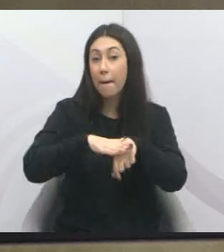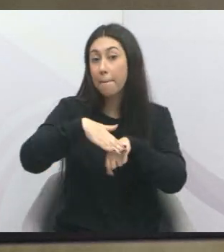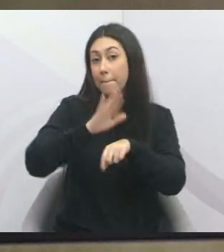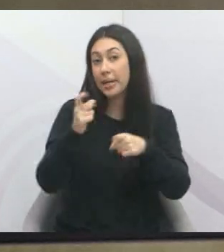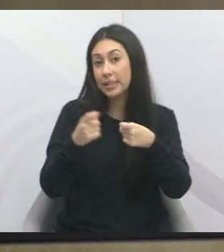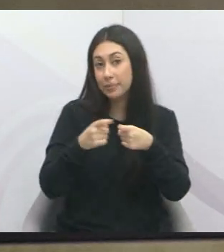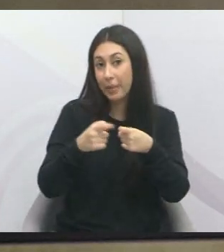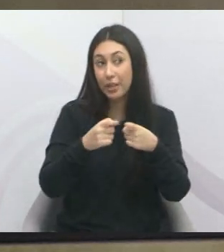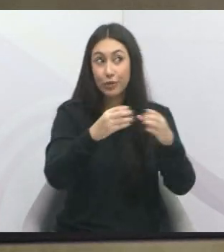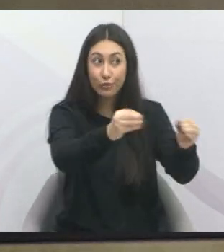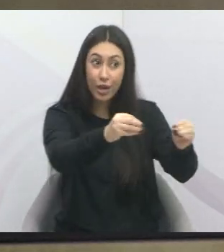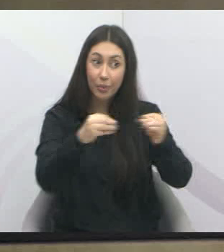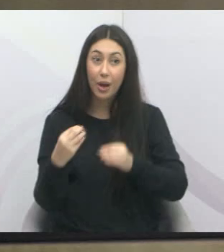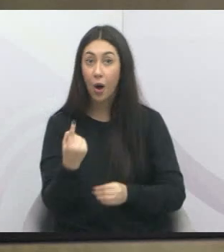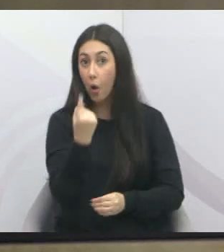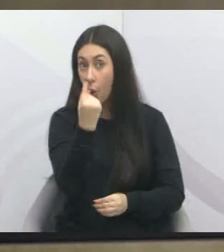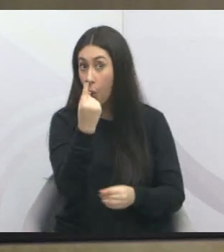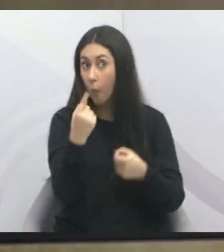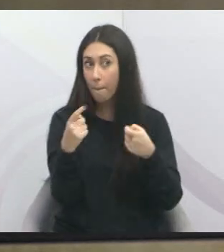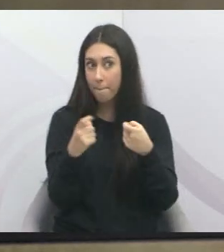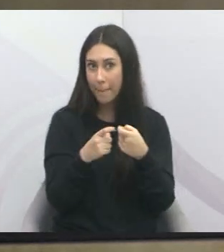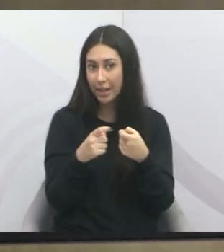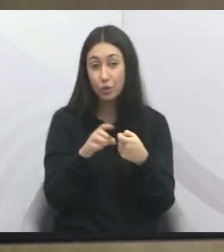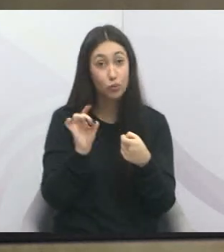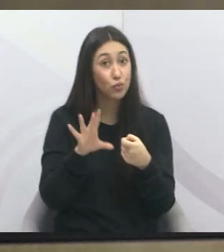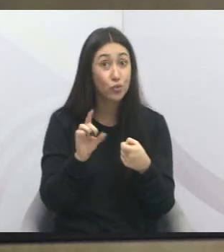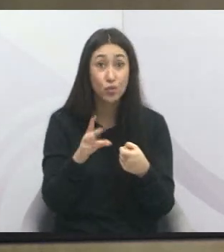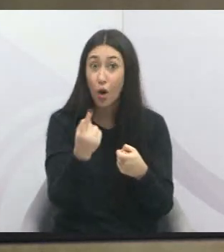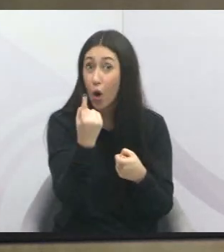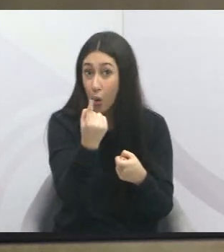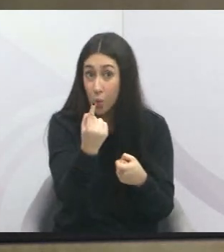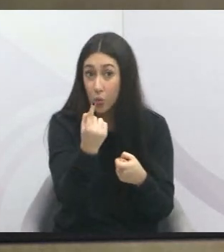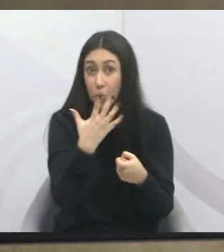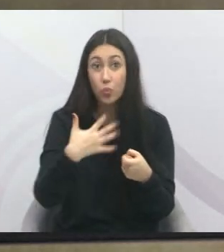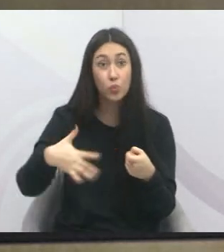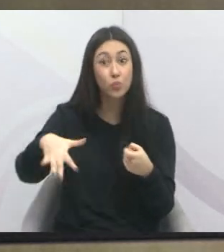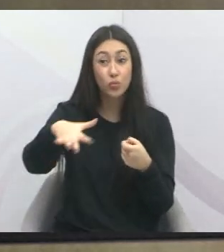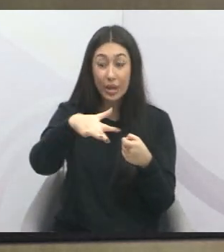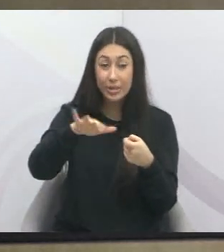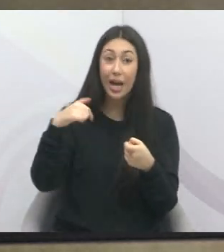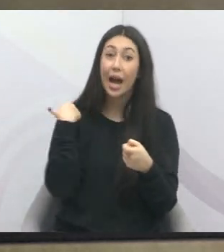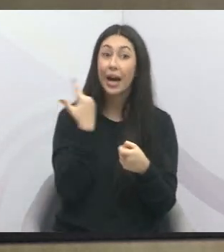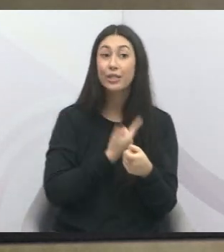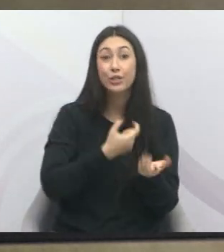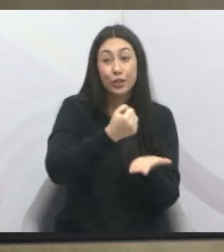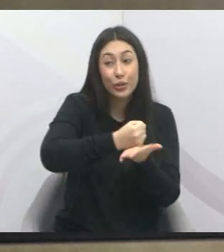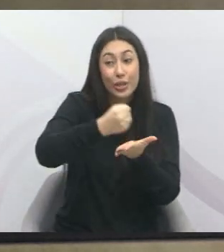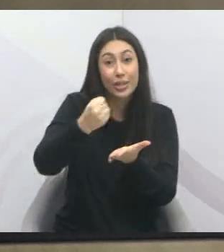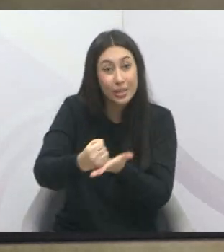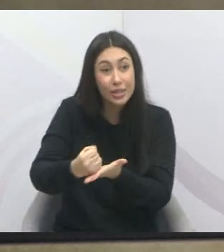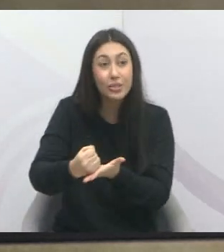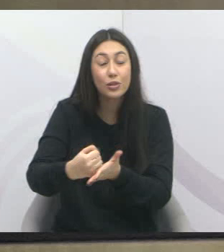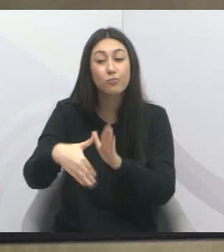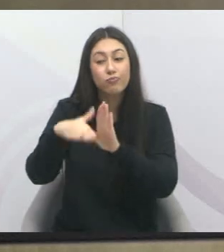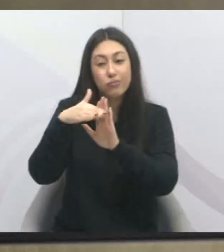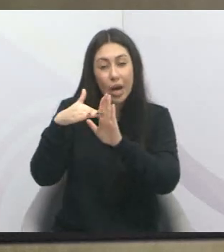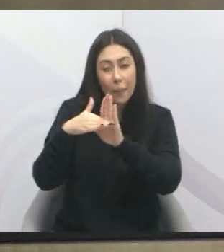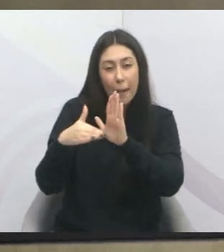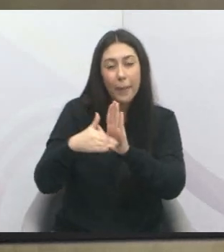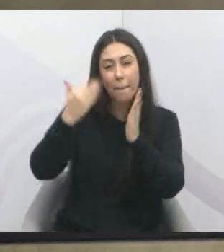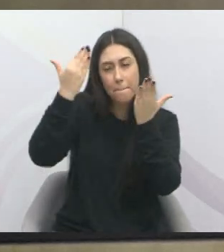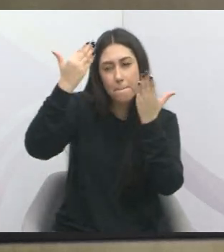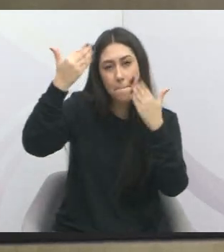mandar um médico para Jacareí apenas, e o restante a gente está contratando pelo processo